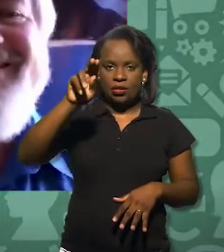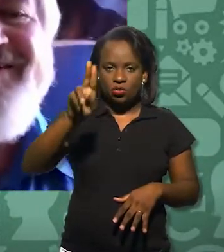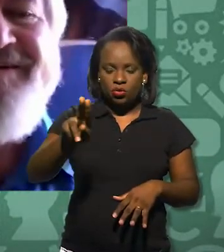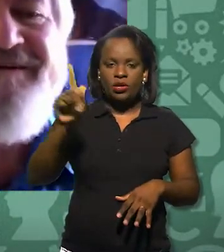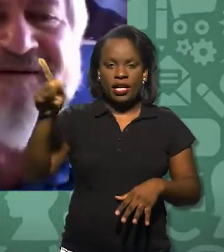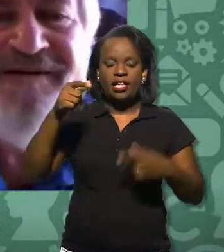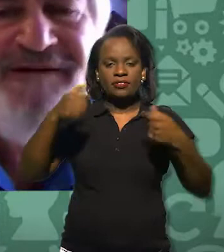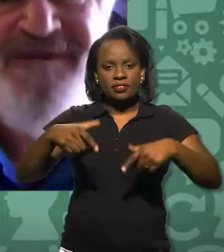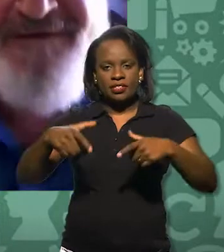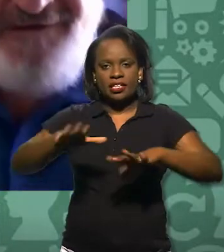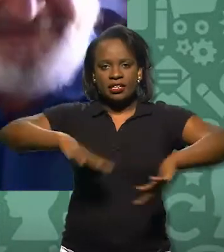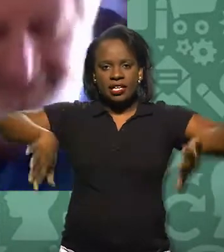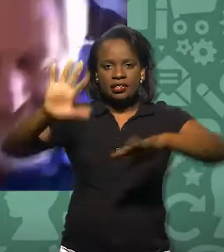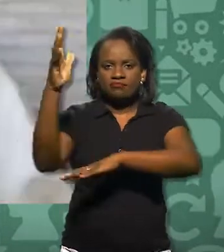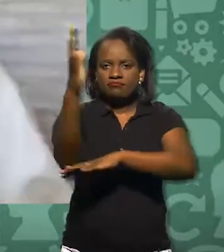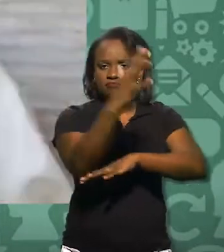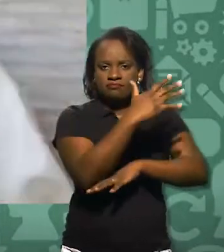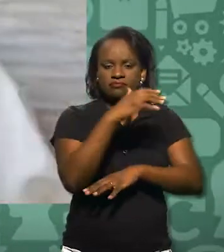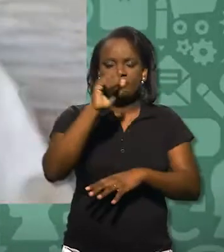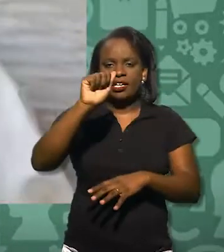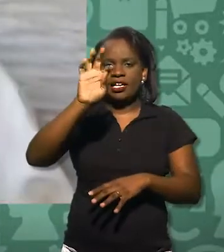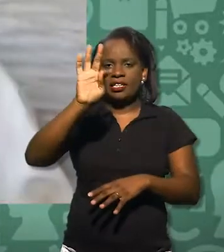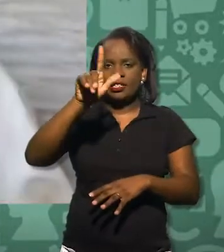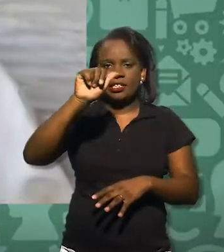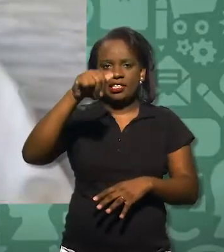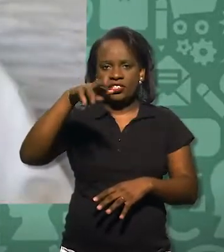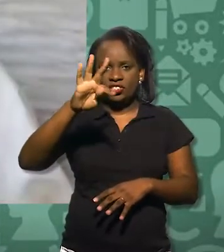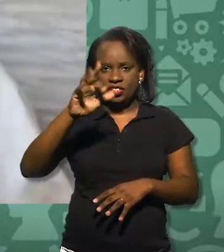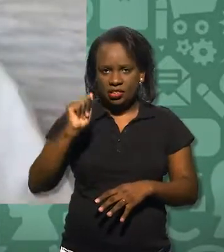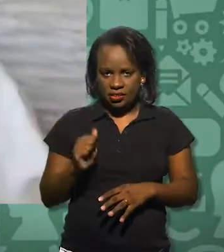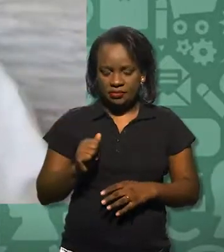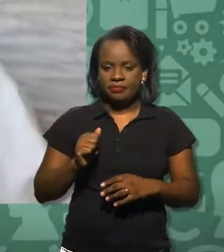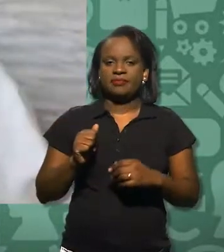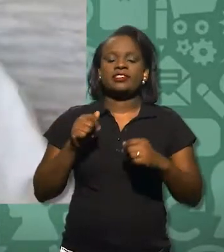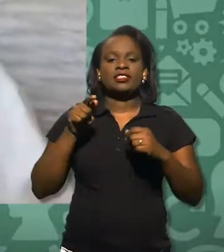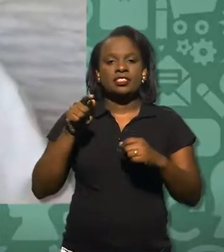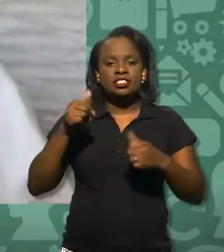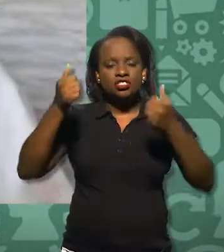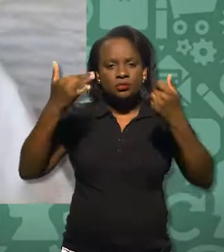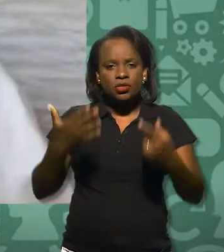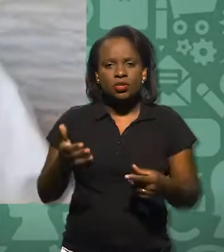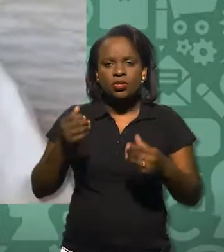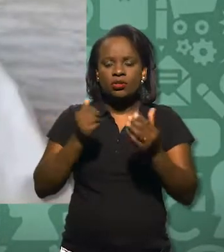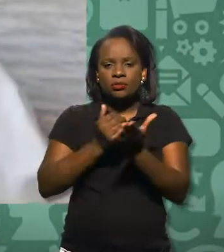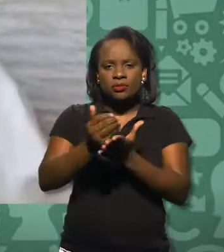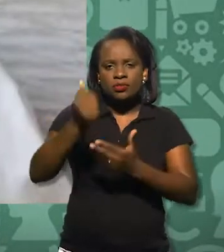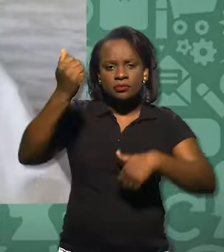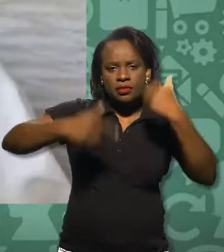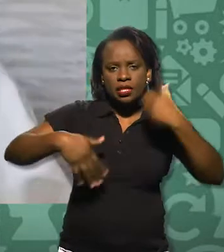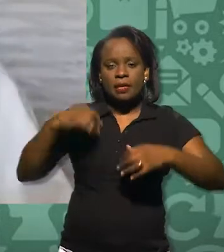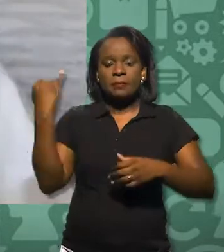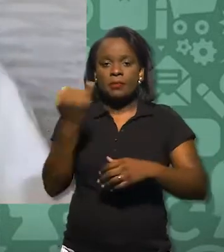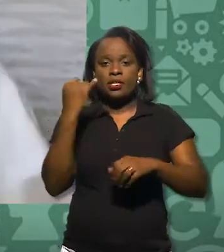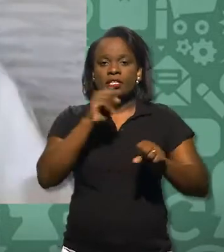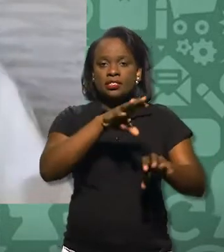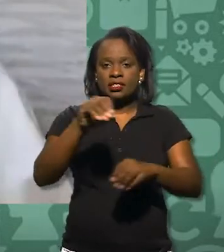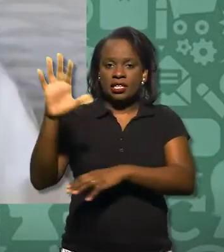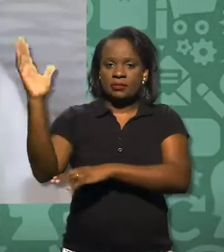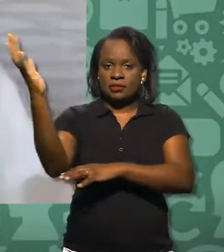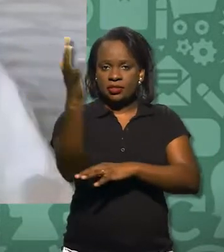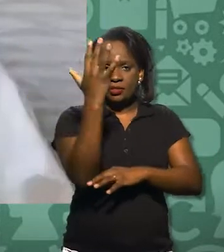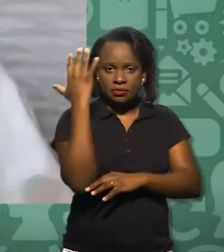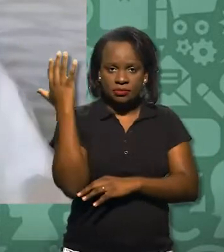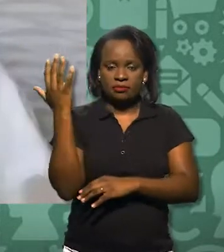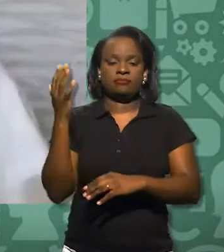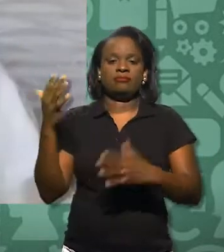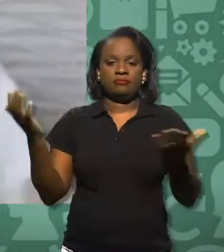ecológica com Mata Atlântica, né, Gabi? Você já começou falando aí, já dando um panorama para a gente sobre a importância da educação